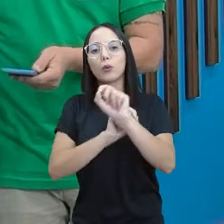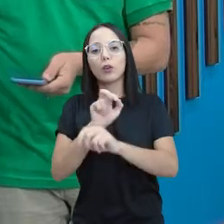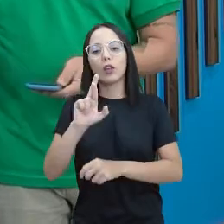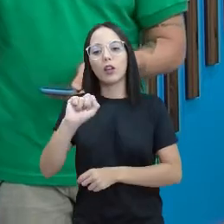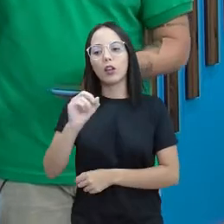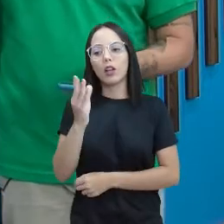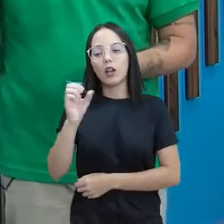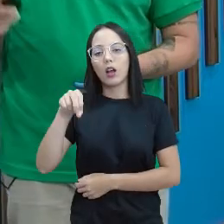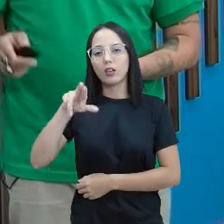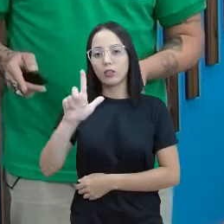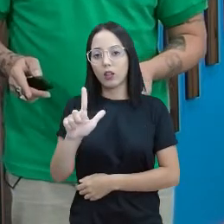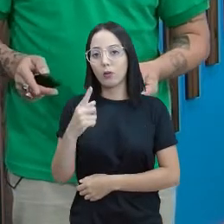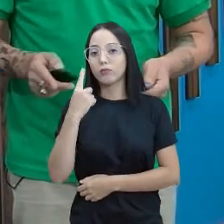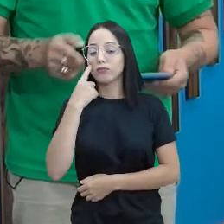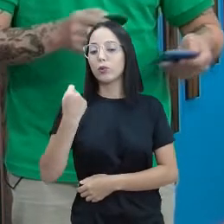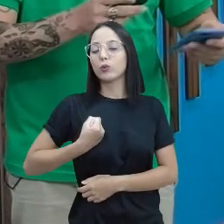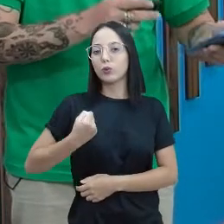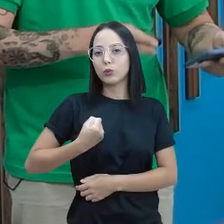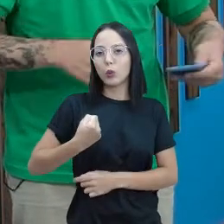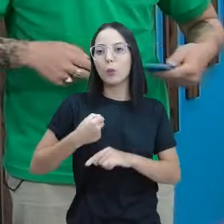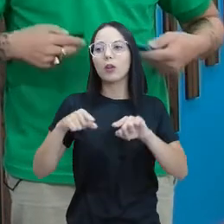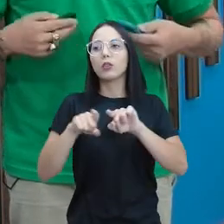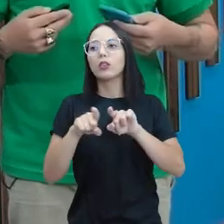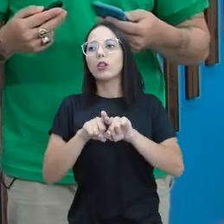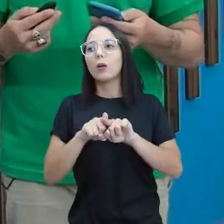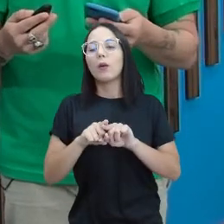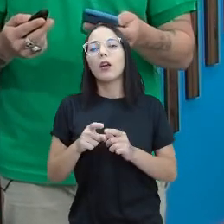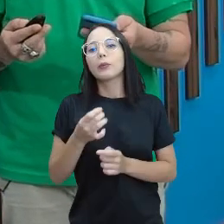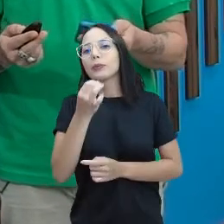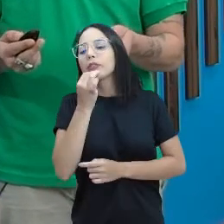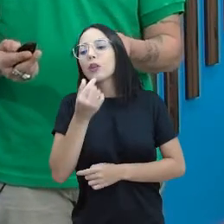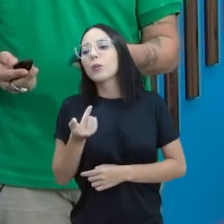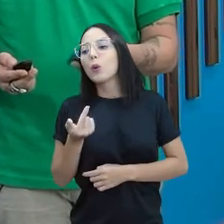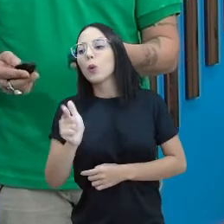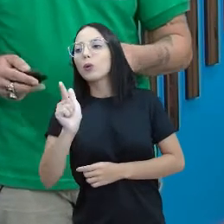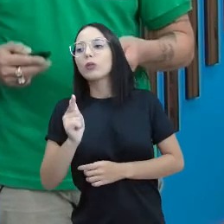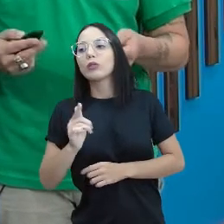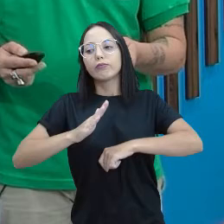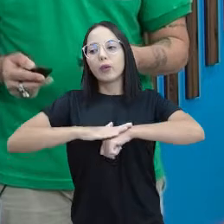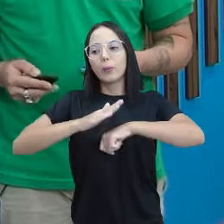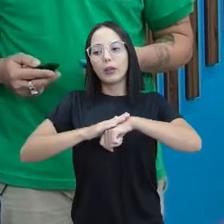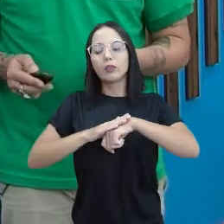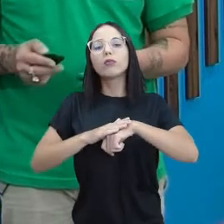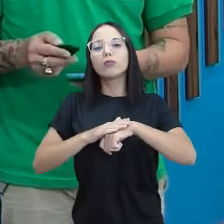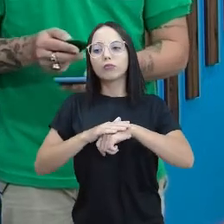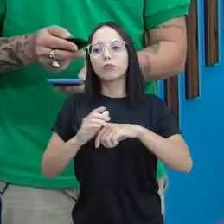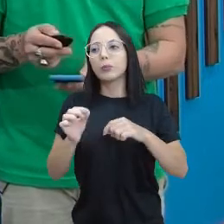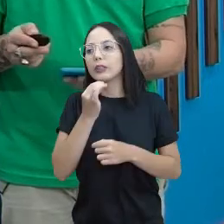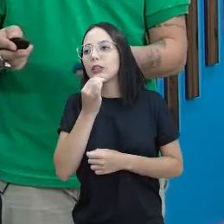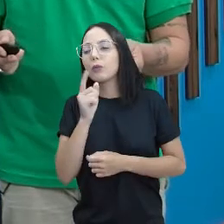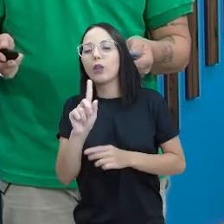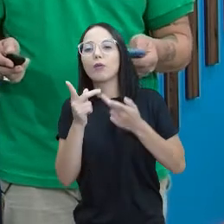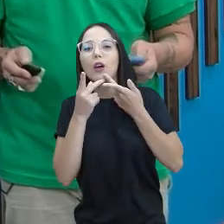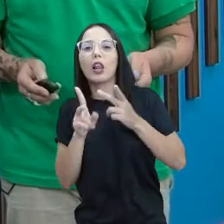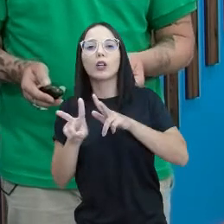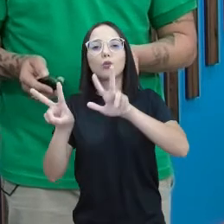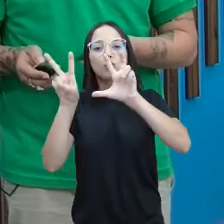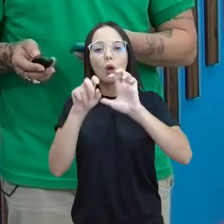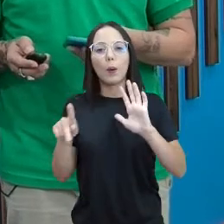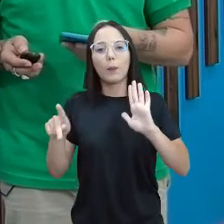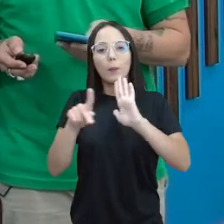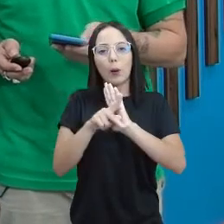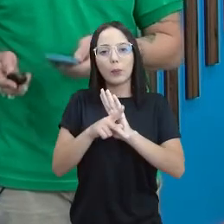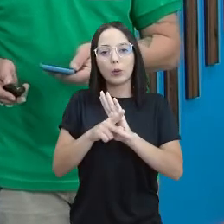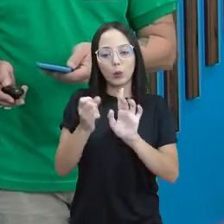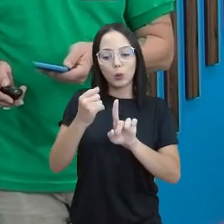tá bom? Aqueles números irracionais ali vão ser uma outra situação. A gente vai ver que, na verdade, a gente não está falando exclusivamente